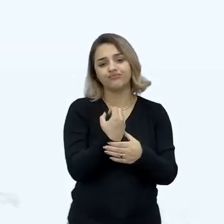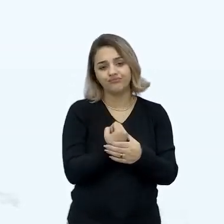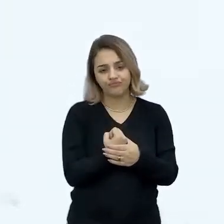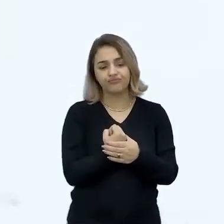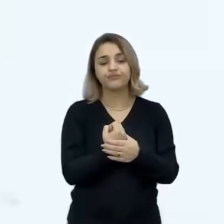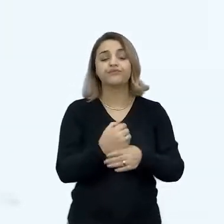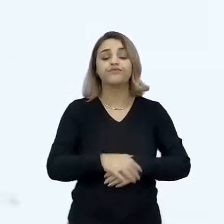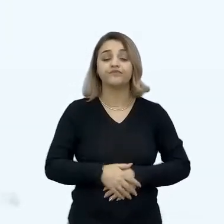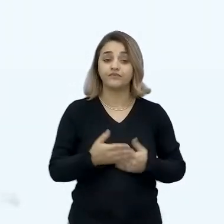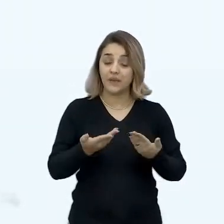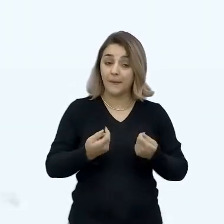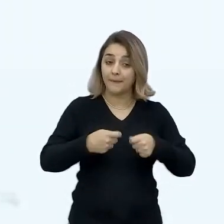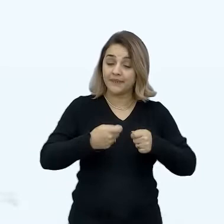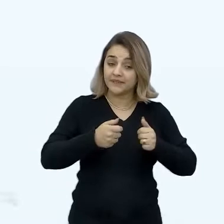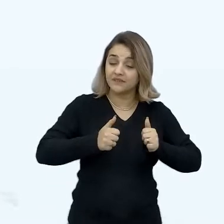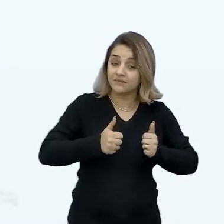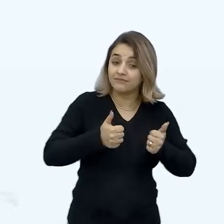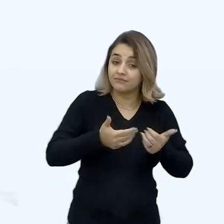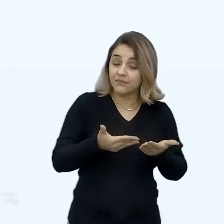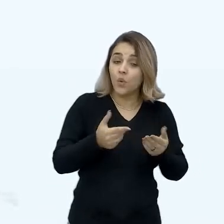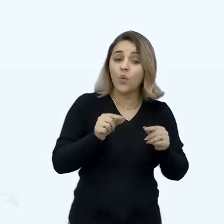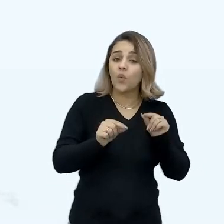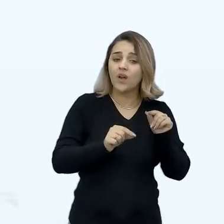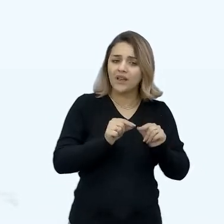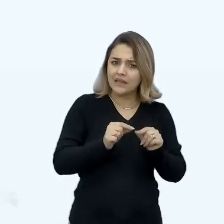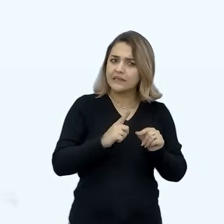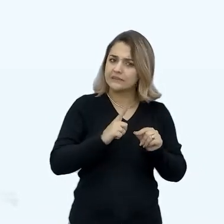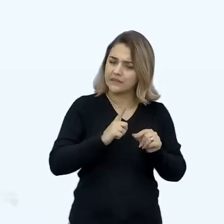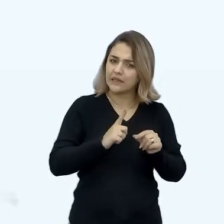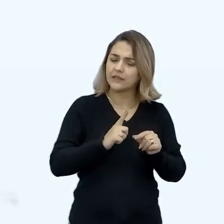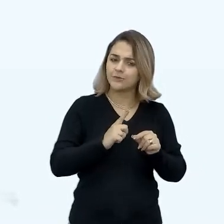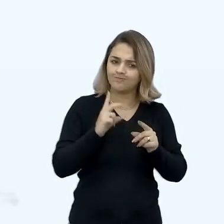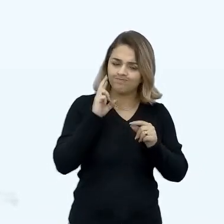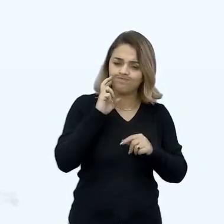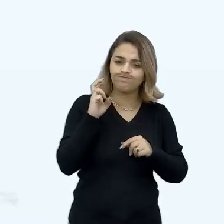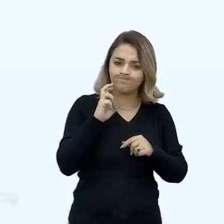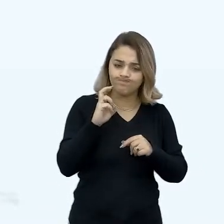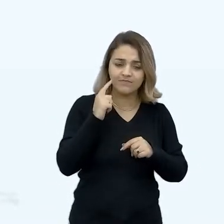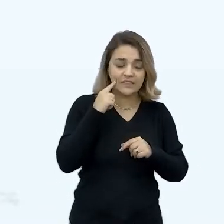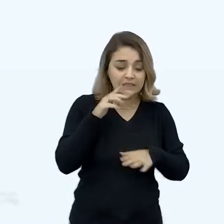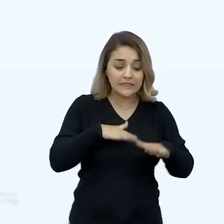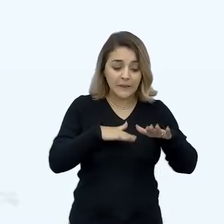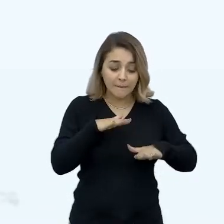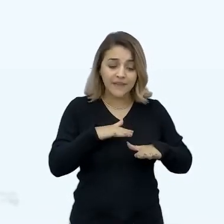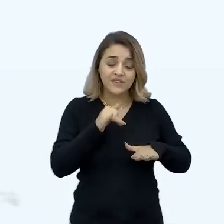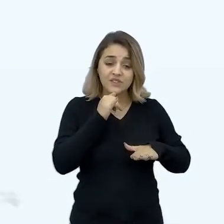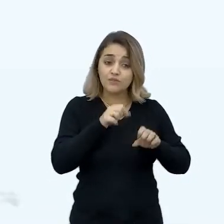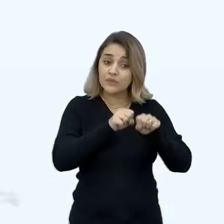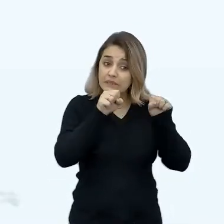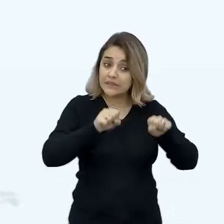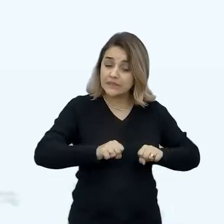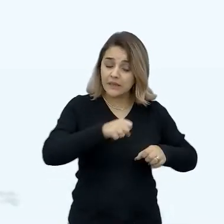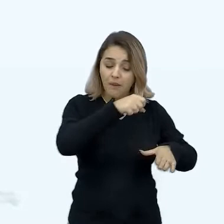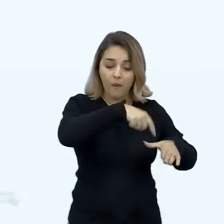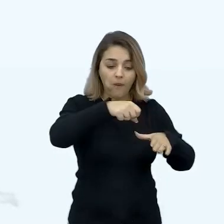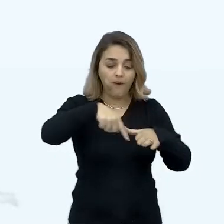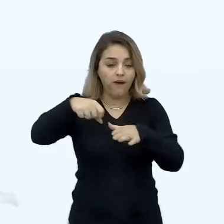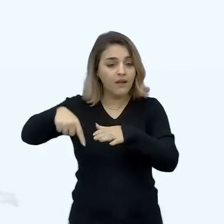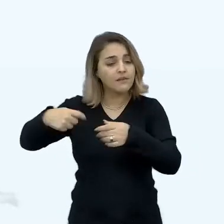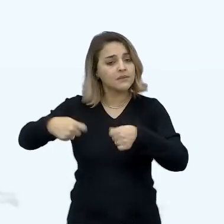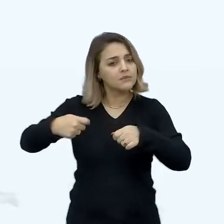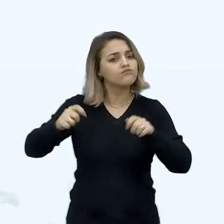Você tem que fazer intervenções mais pesadas, né? Depende do sistema que você quer implantar, mas é possível você resgatar isso